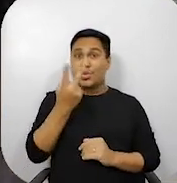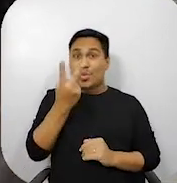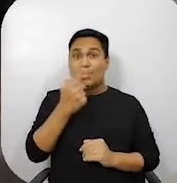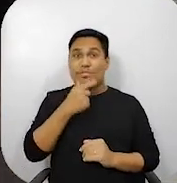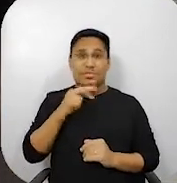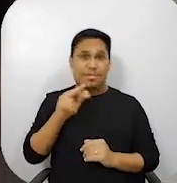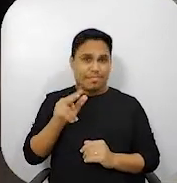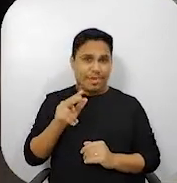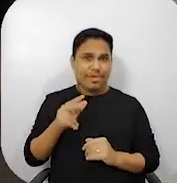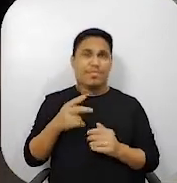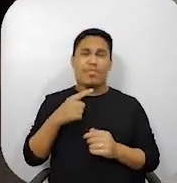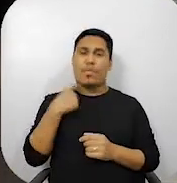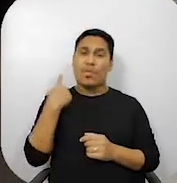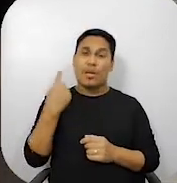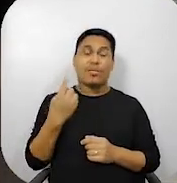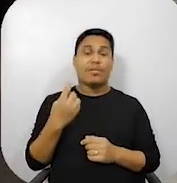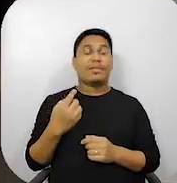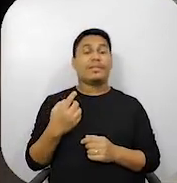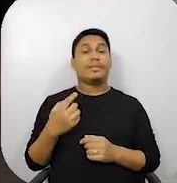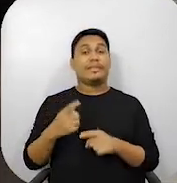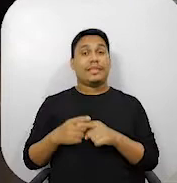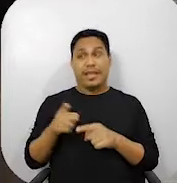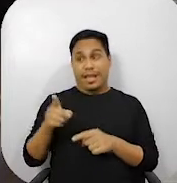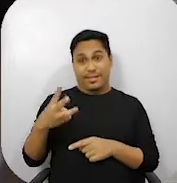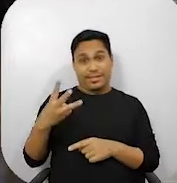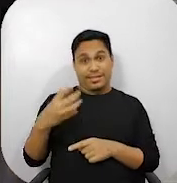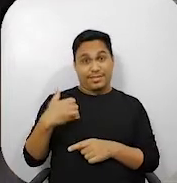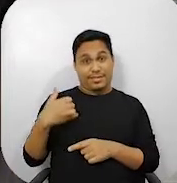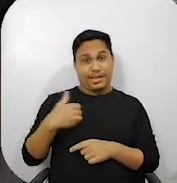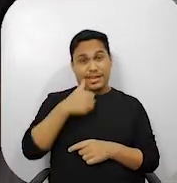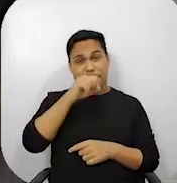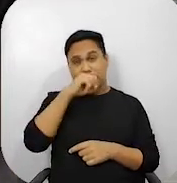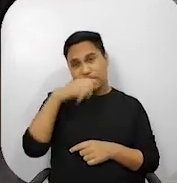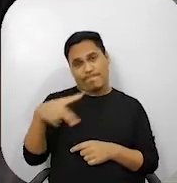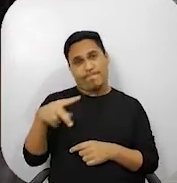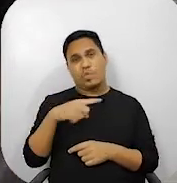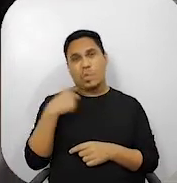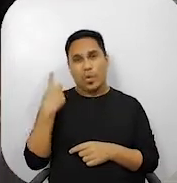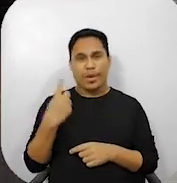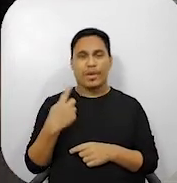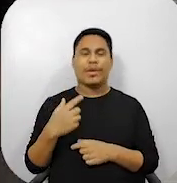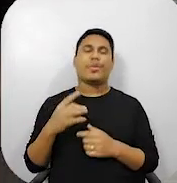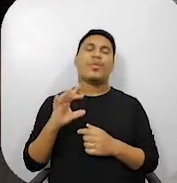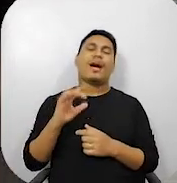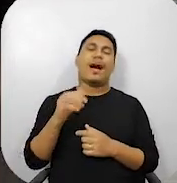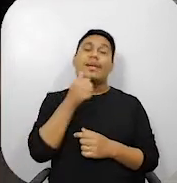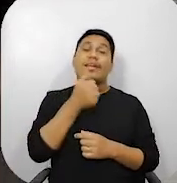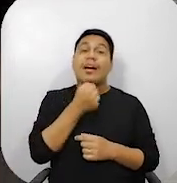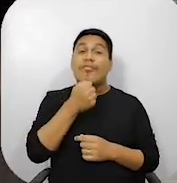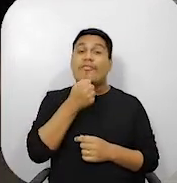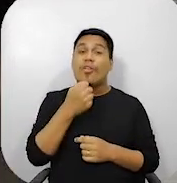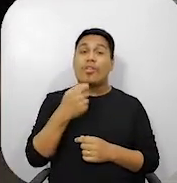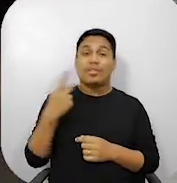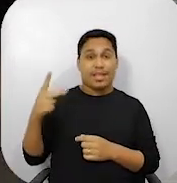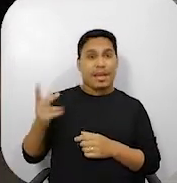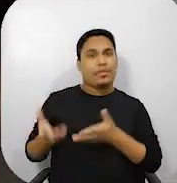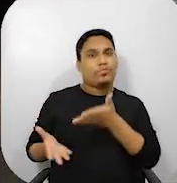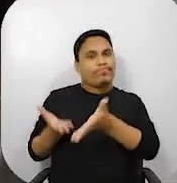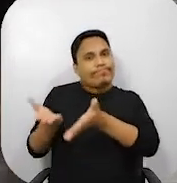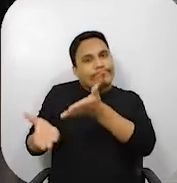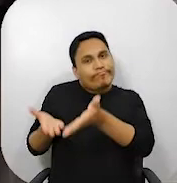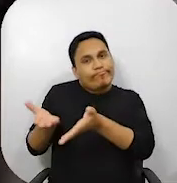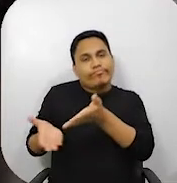tinha 3 anos ela foi criada pela avó Dona Jacinta Benevides E a vó dela era vinha do